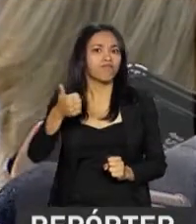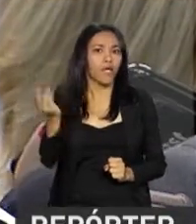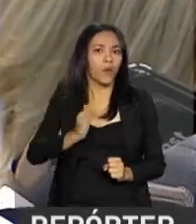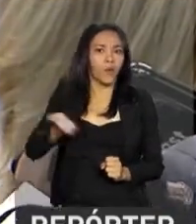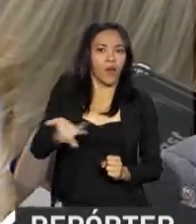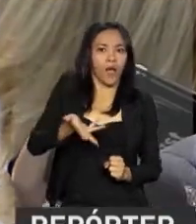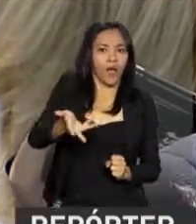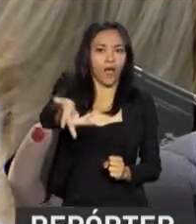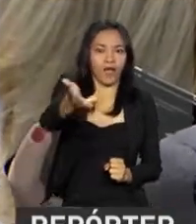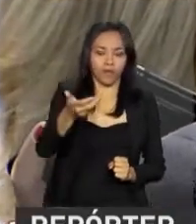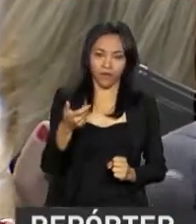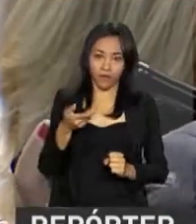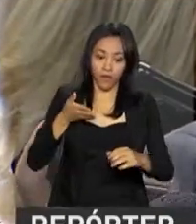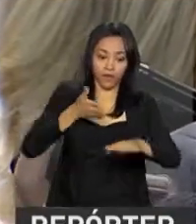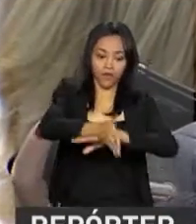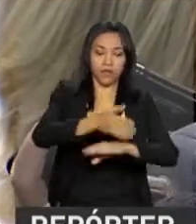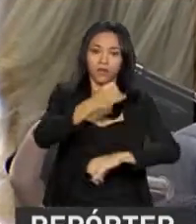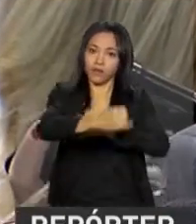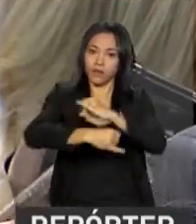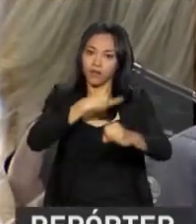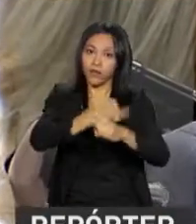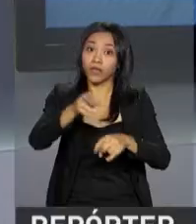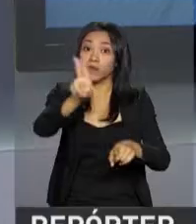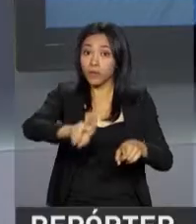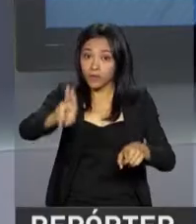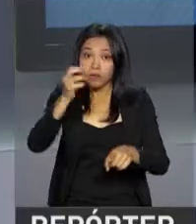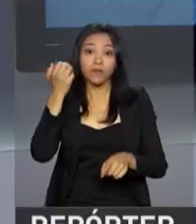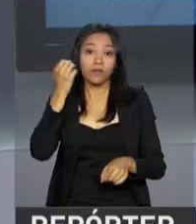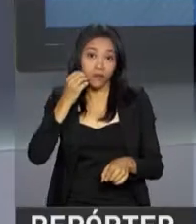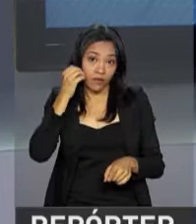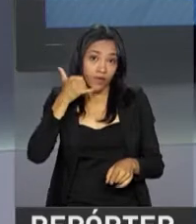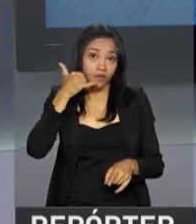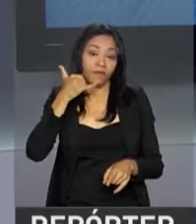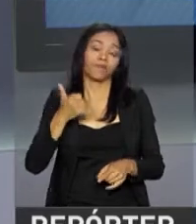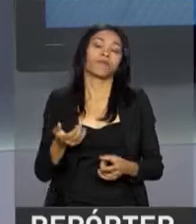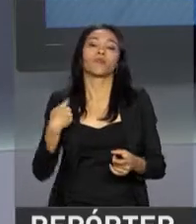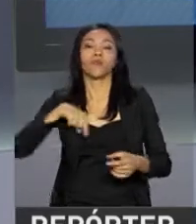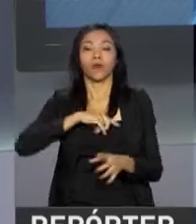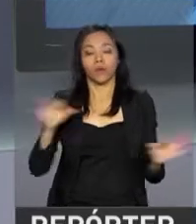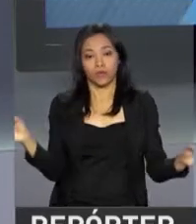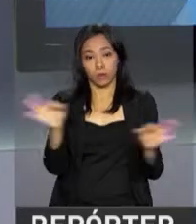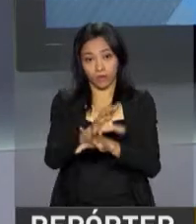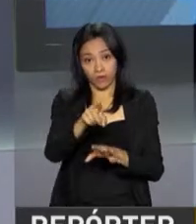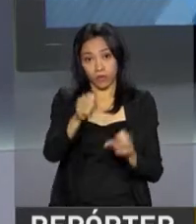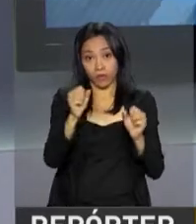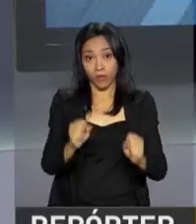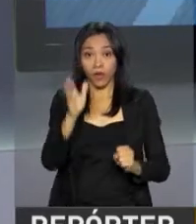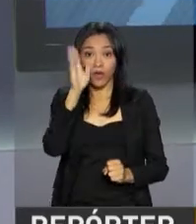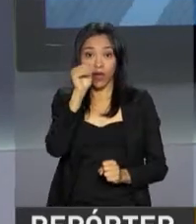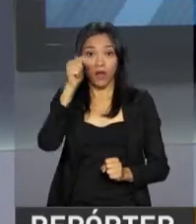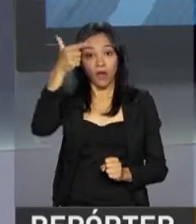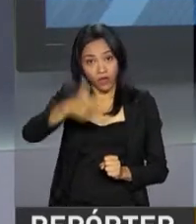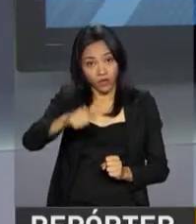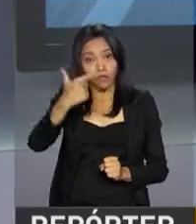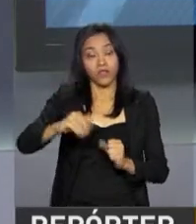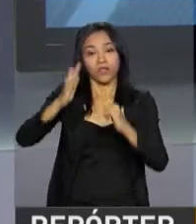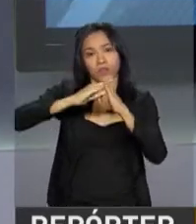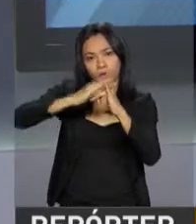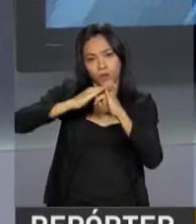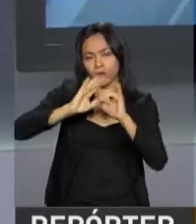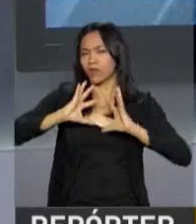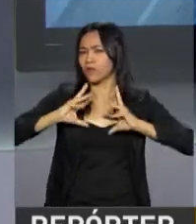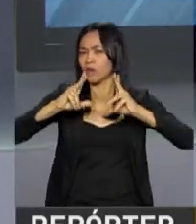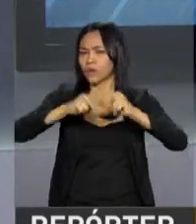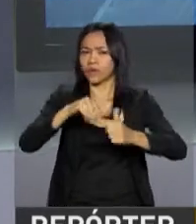do acesso à internet pelos celulares nós ficamos por aqui você pode rever as reportagens no youtube e